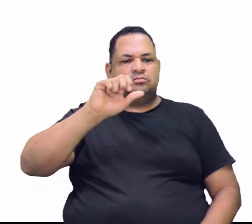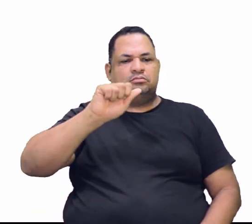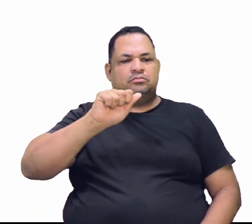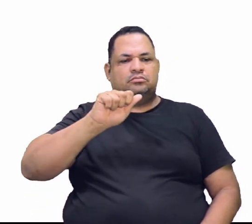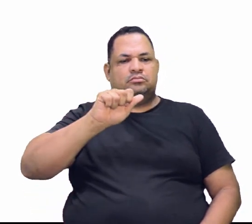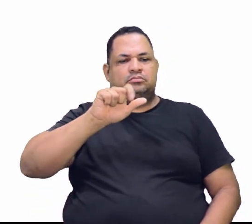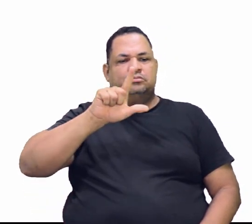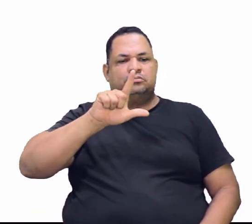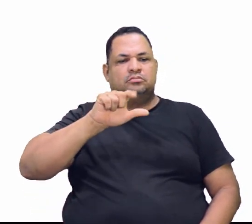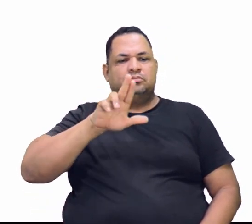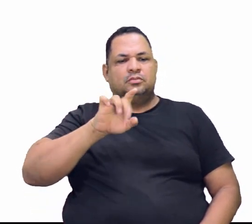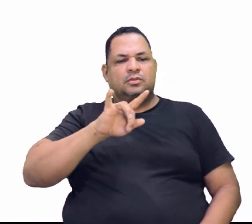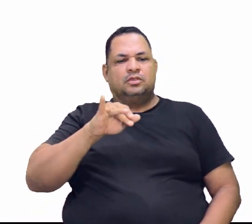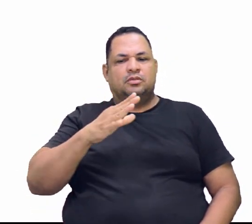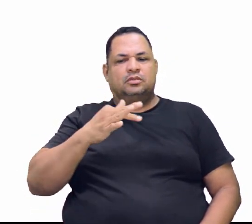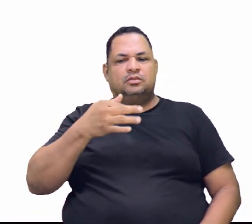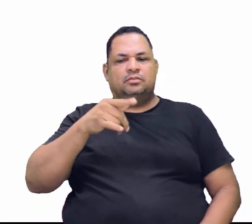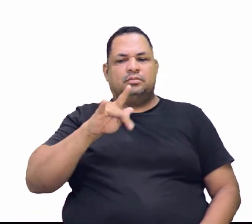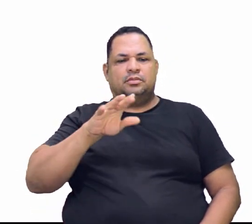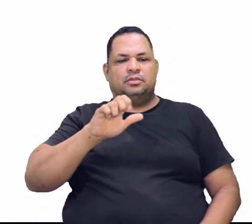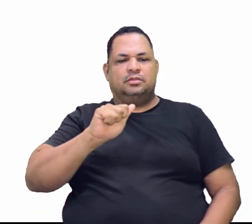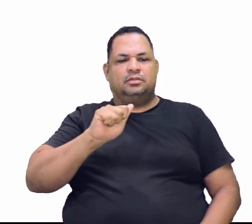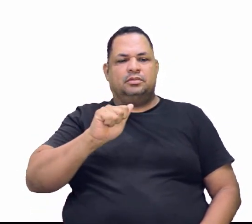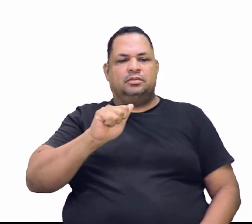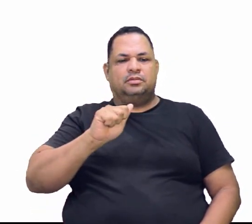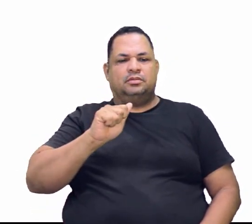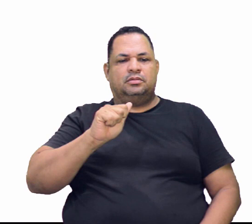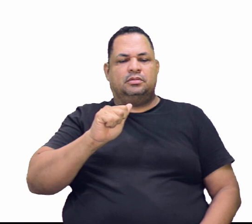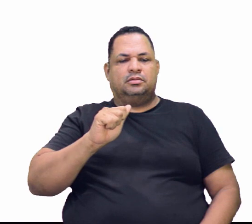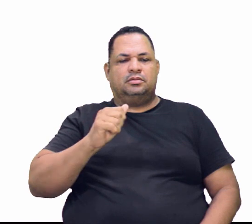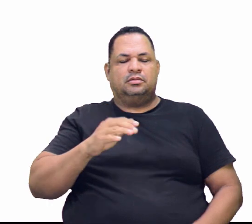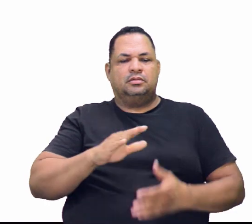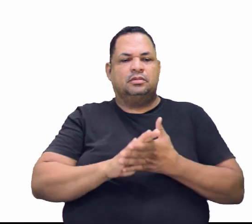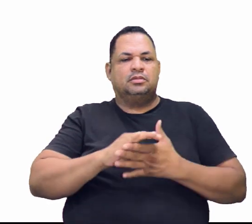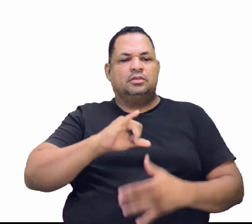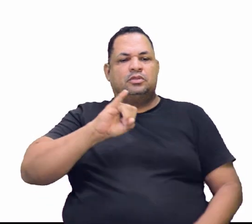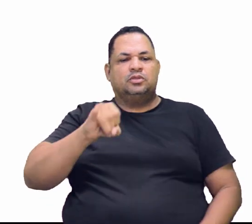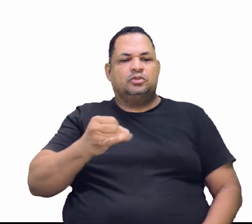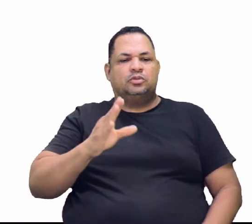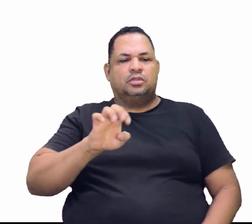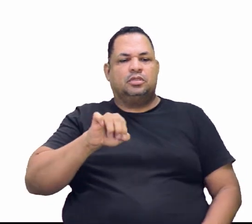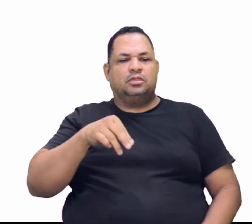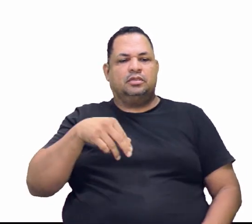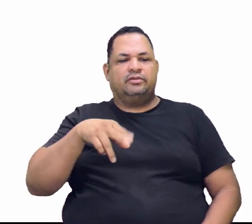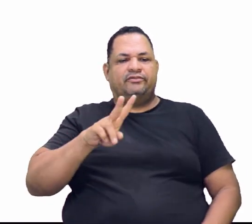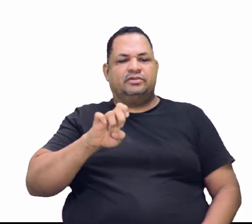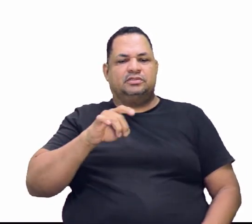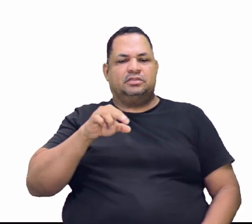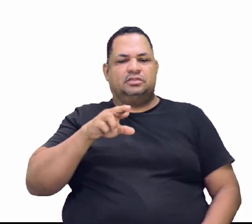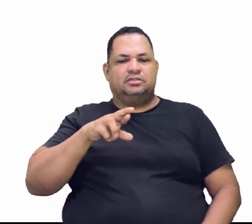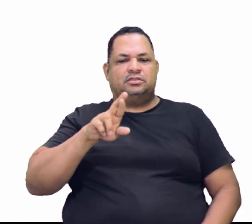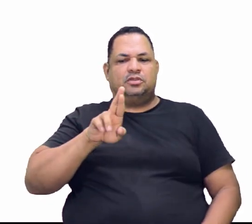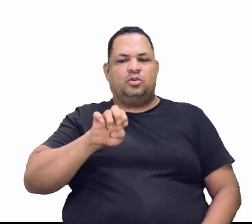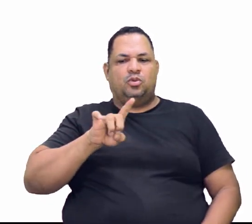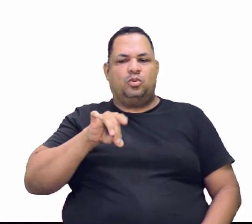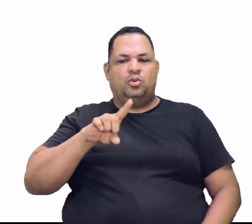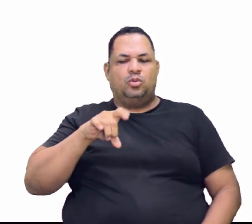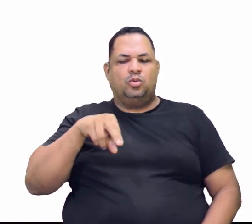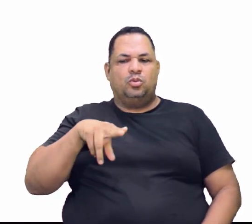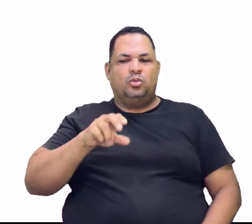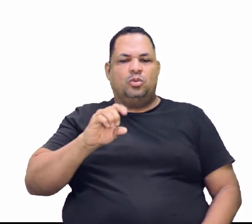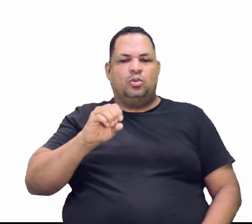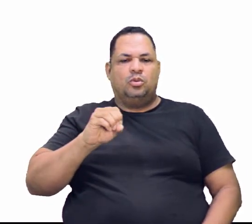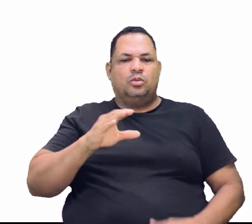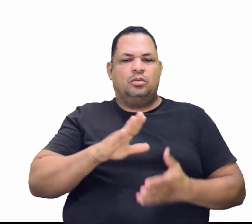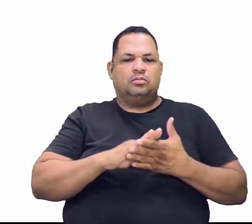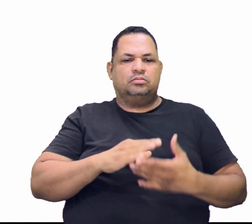Aloysio, aqui eu deixei Aloysio com Z. Aloysio Pinheiro e Joaquim Vicente Rondon. Joaquim